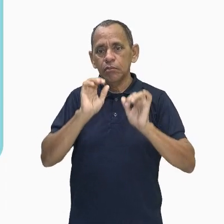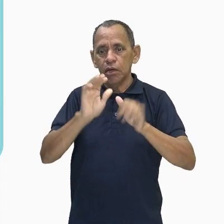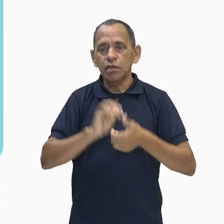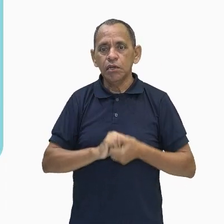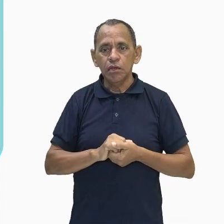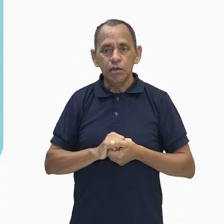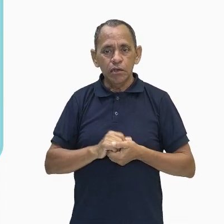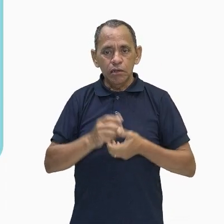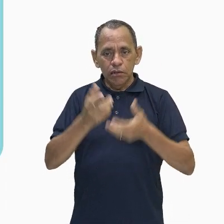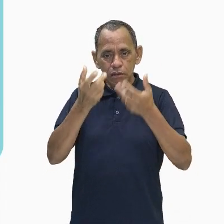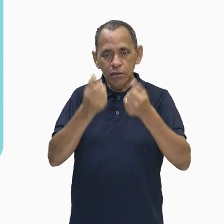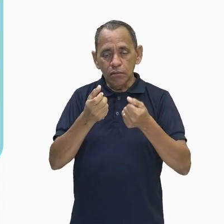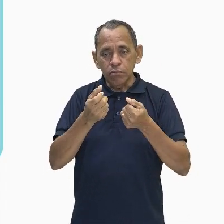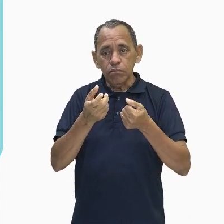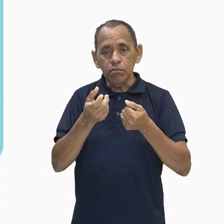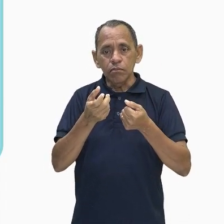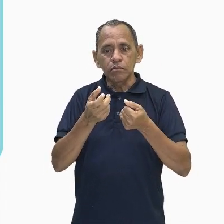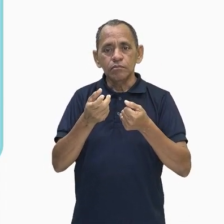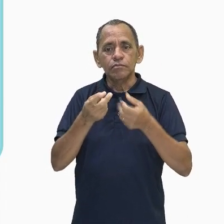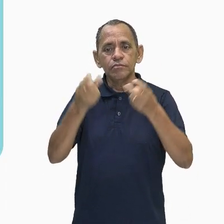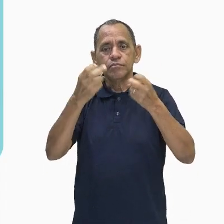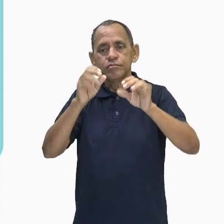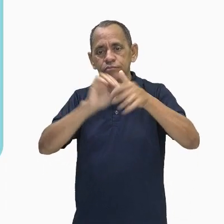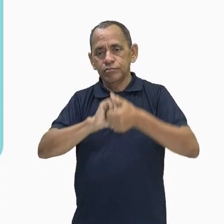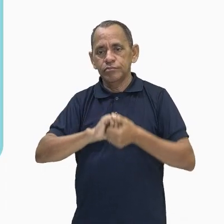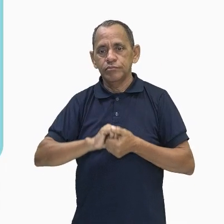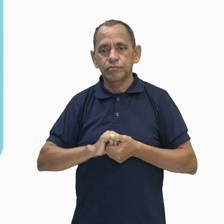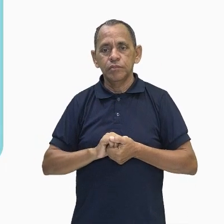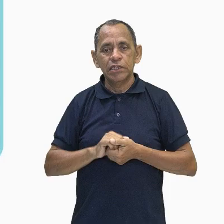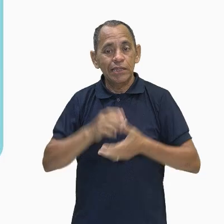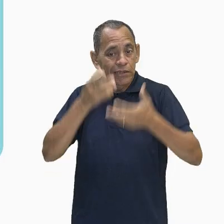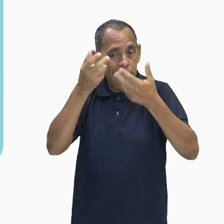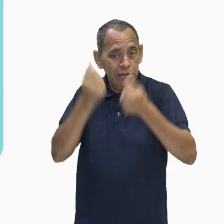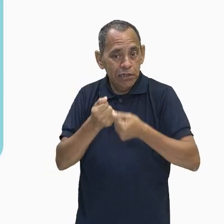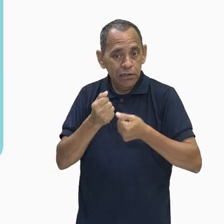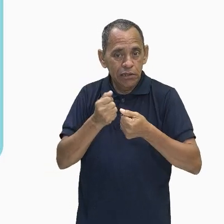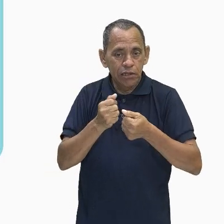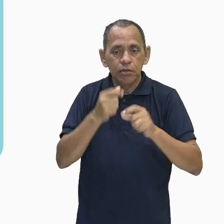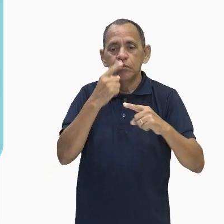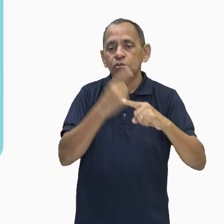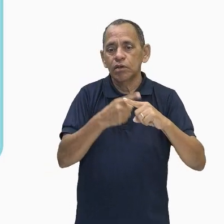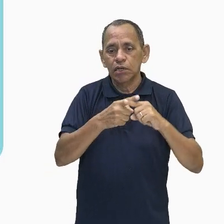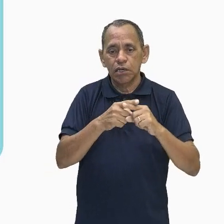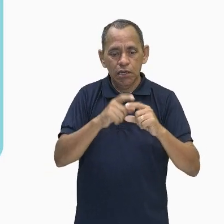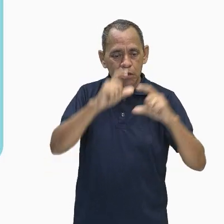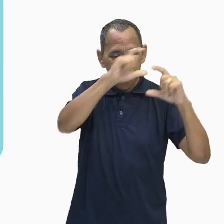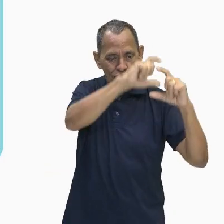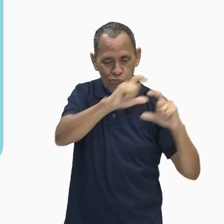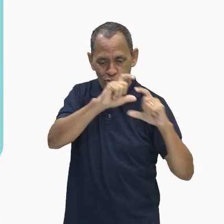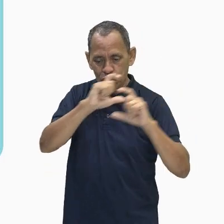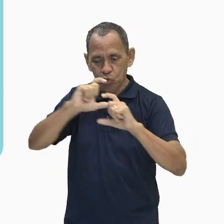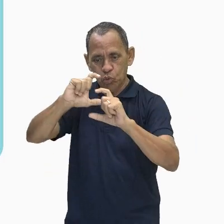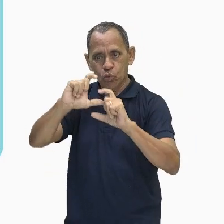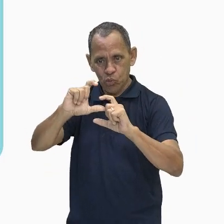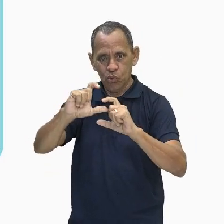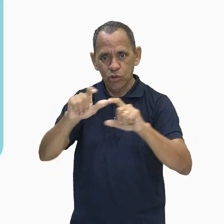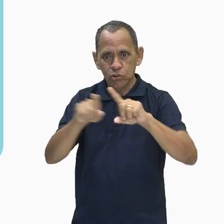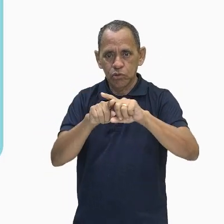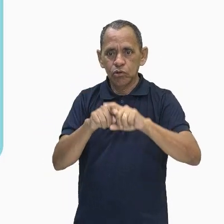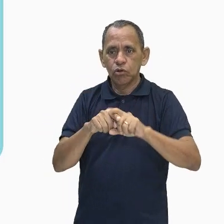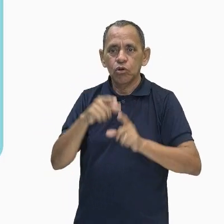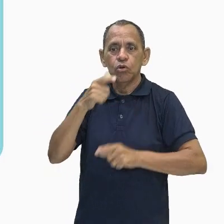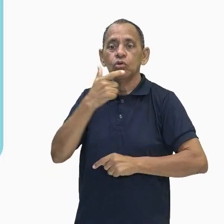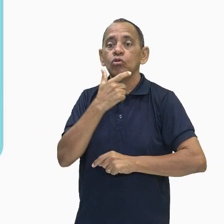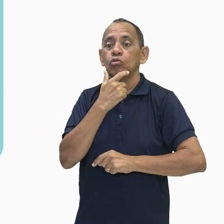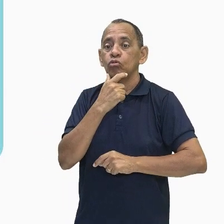já percebe que isso acontece porque na próxima tirinha a gente já vê que esse menino começa aí a